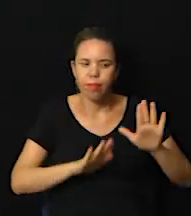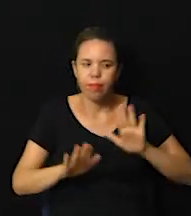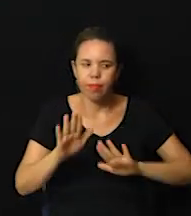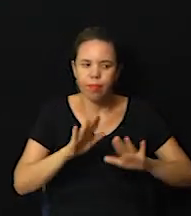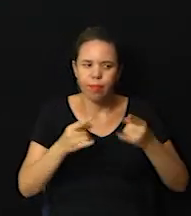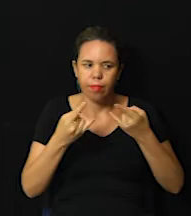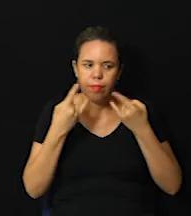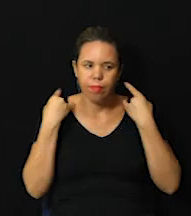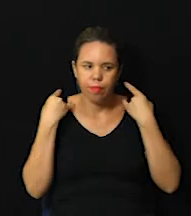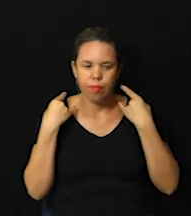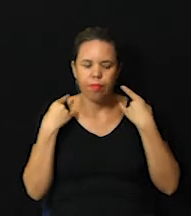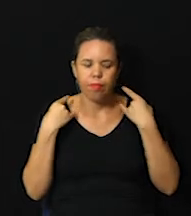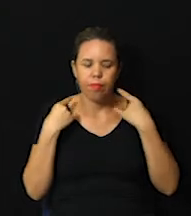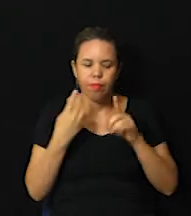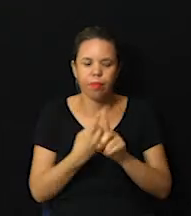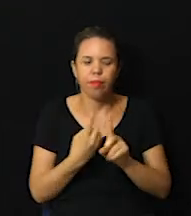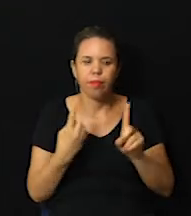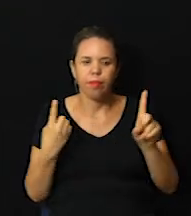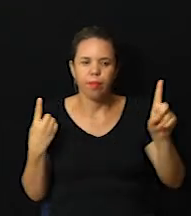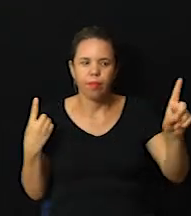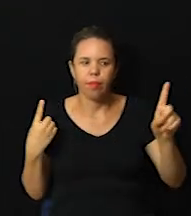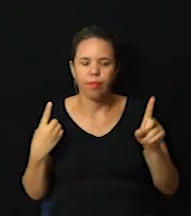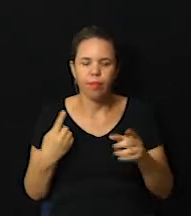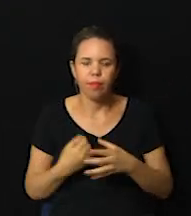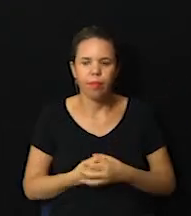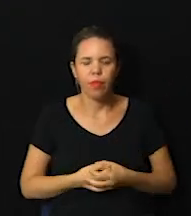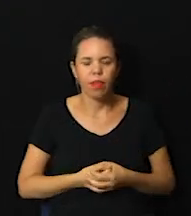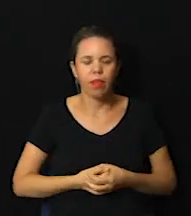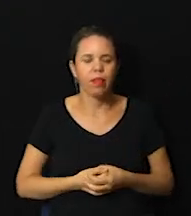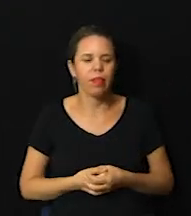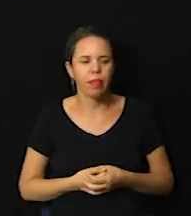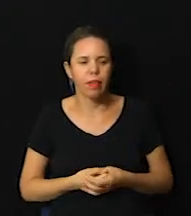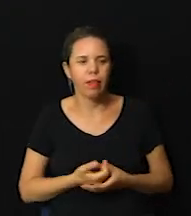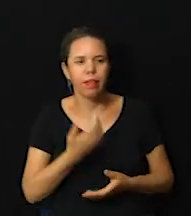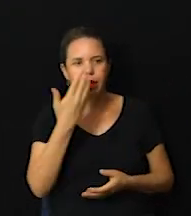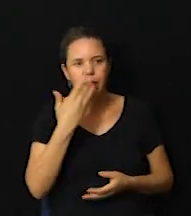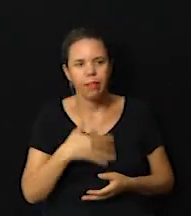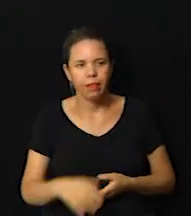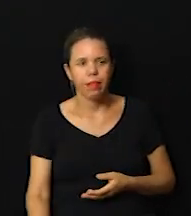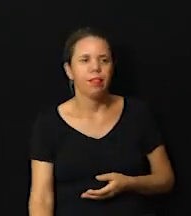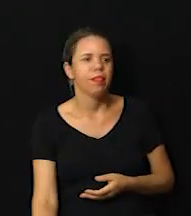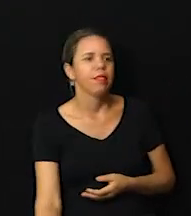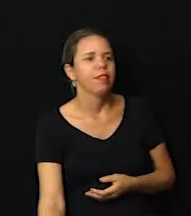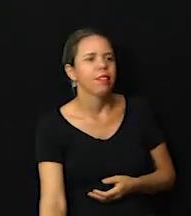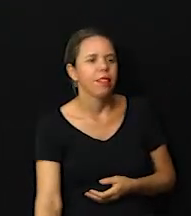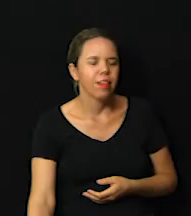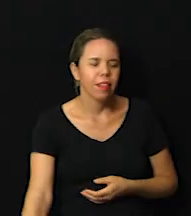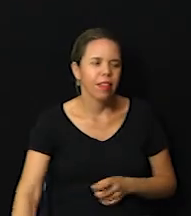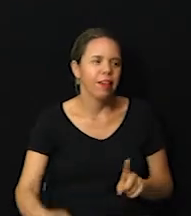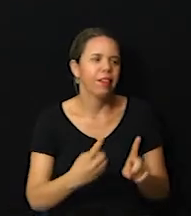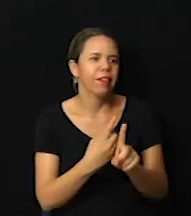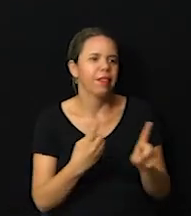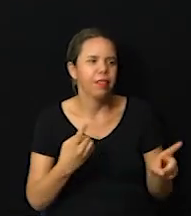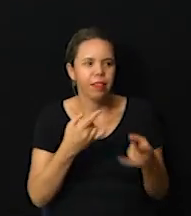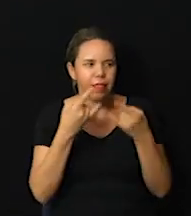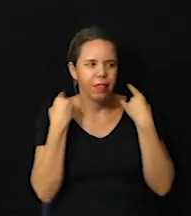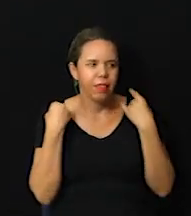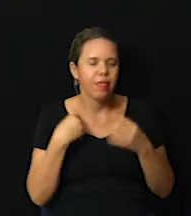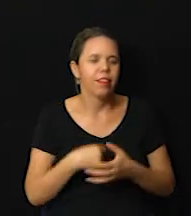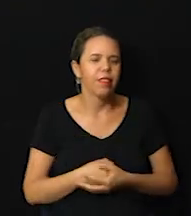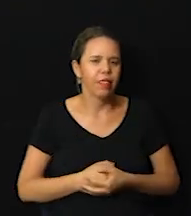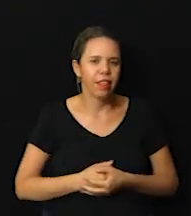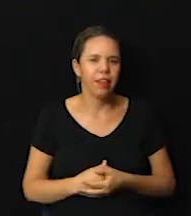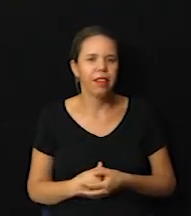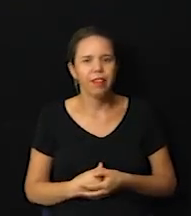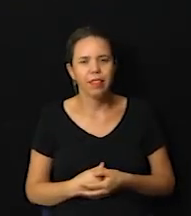da máscara, do distanciamento. E quando a gente trabalha com criança, manter o distanciamento e a máscara não é